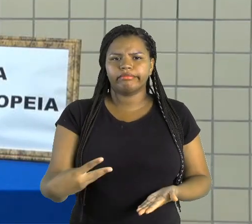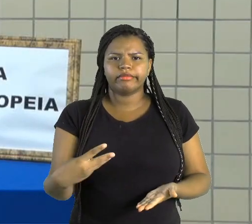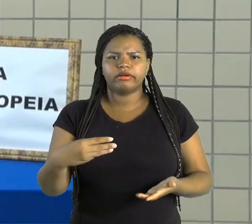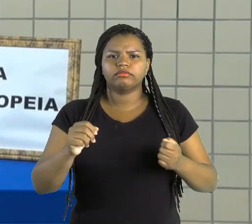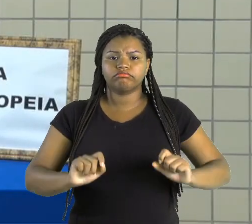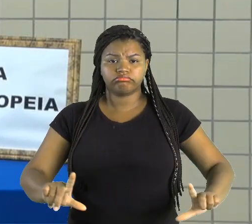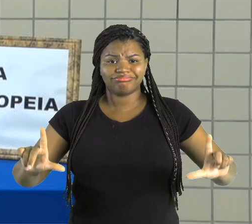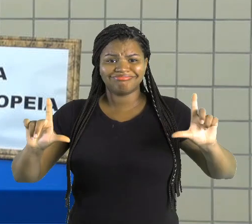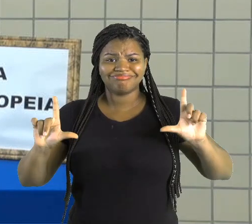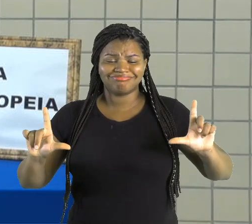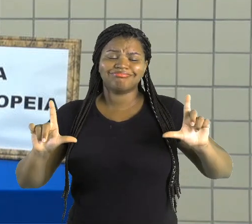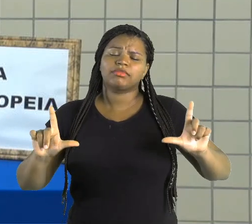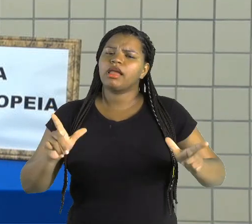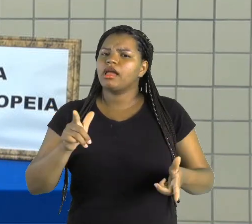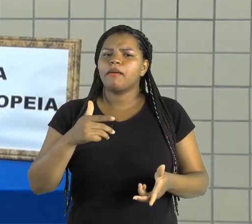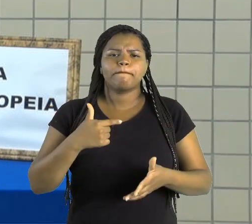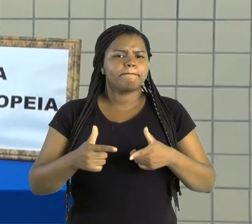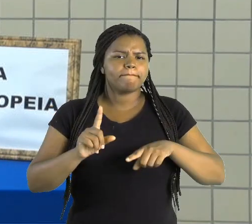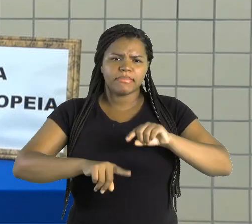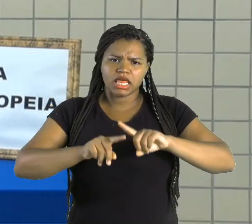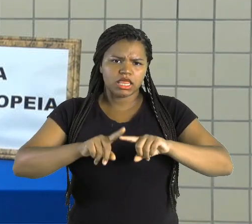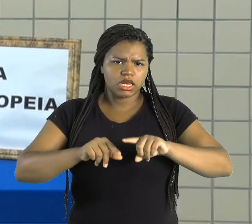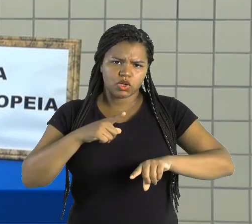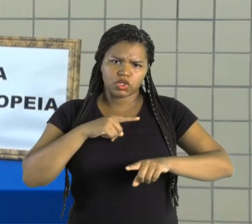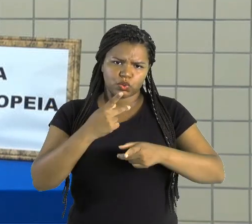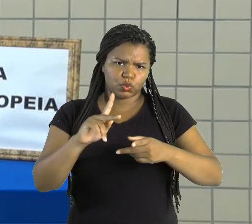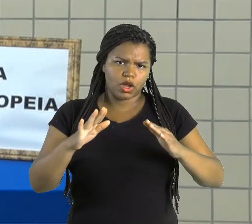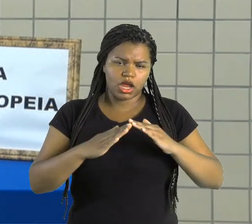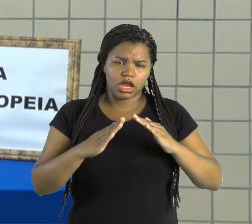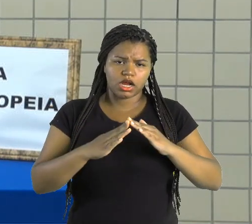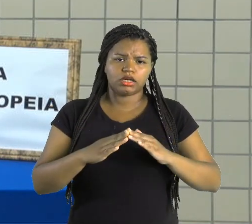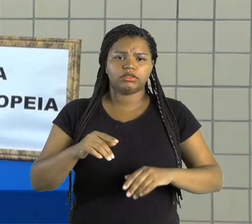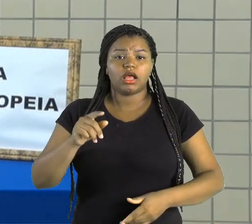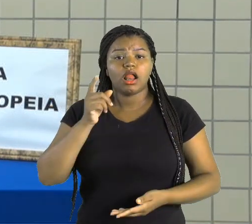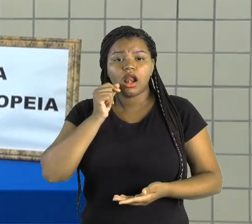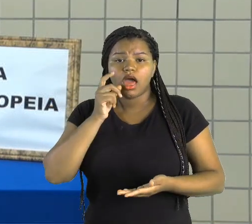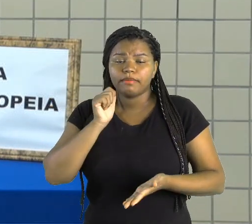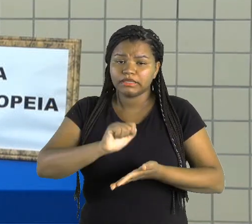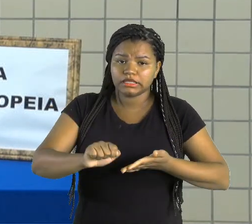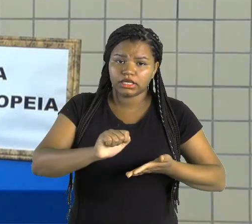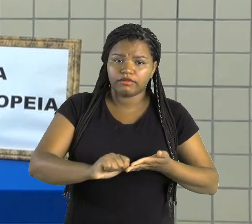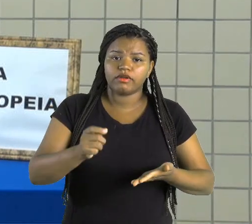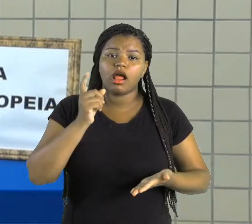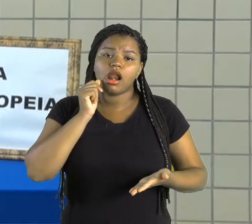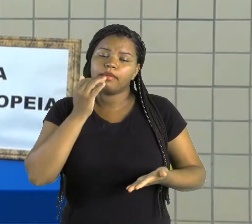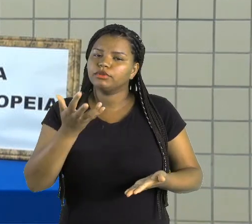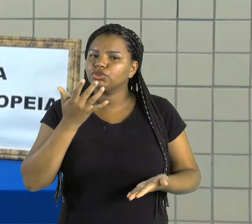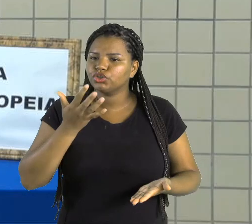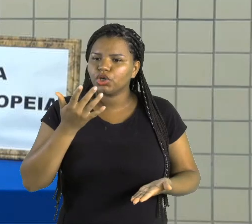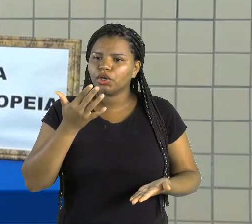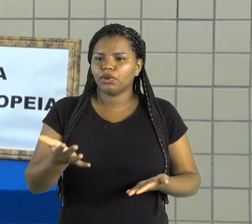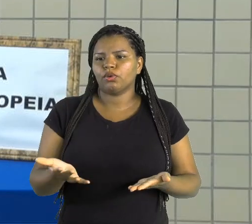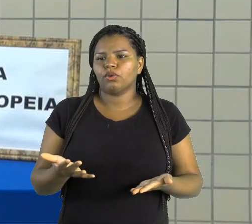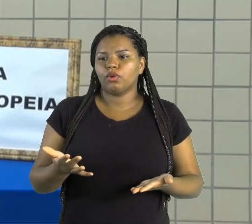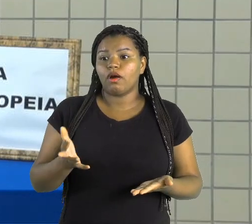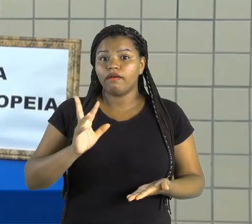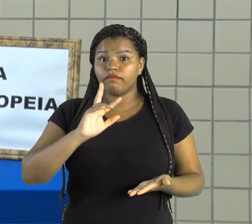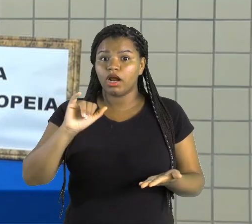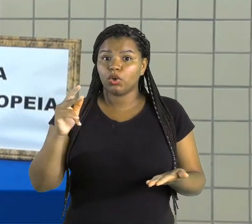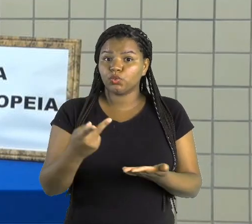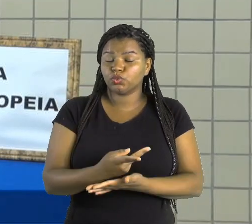o material que vocês tiverem em casa. E lápis de escrever, lápis de colorir. E aí o que vai